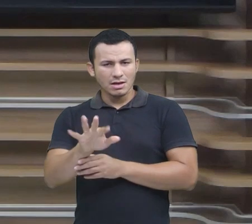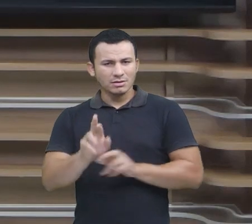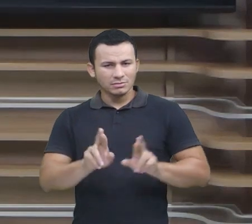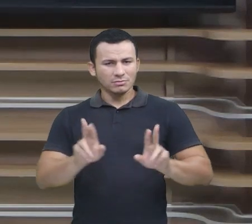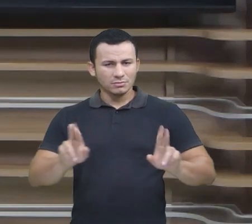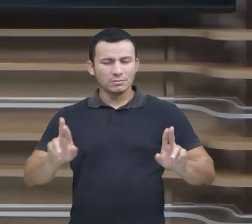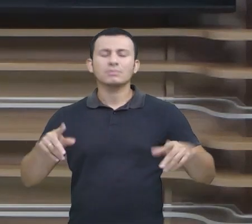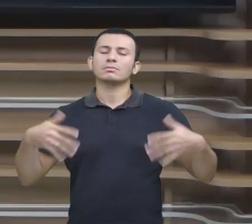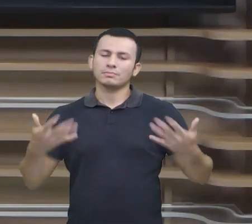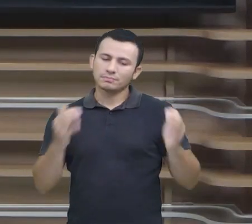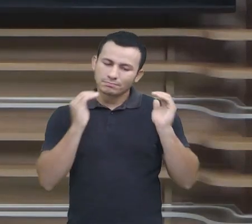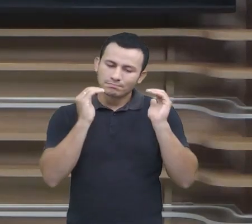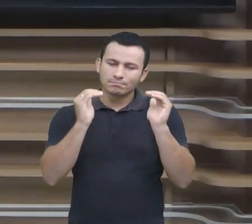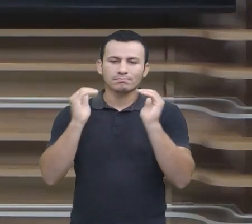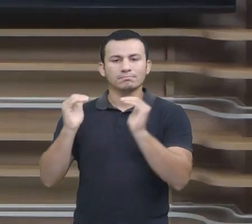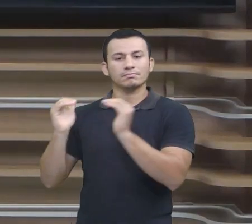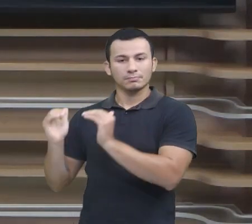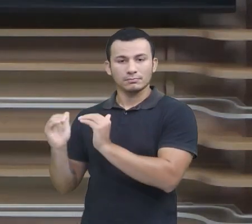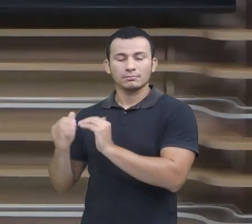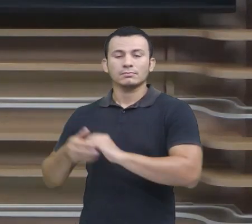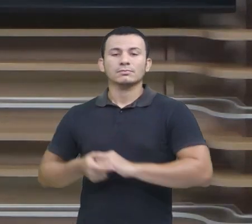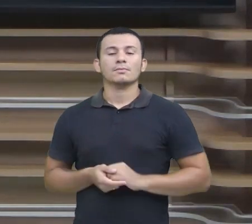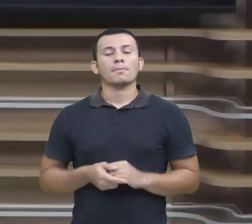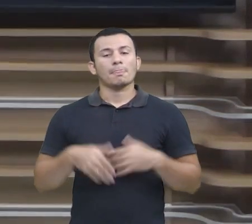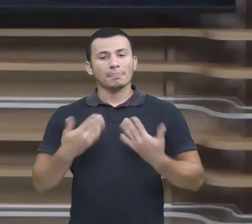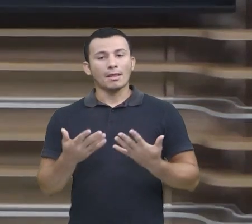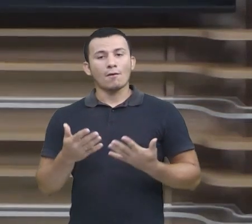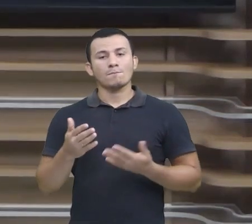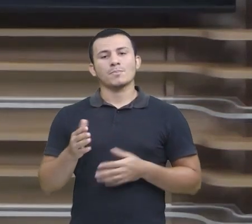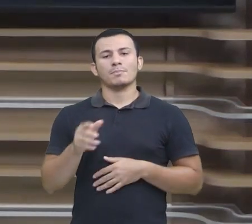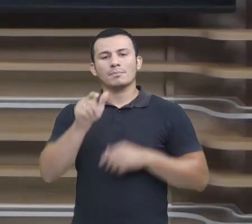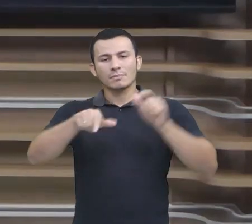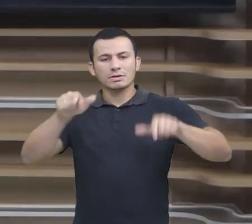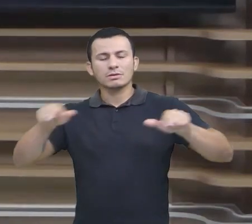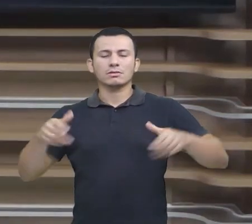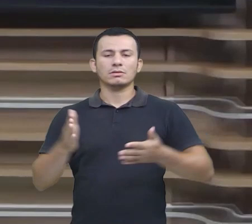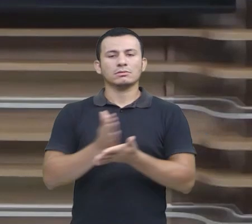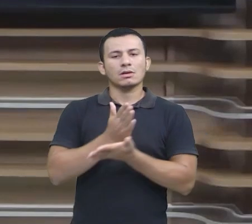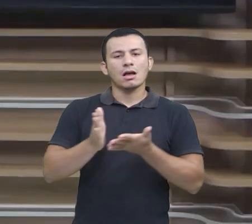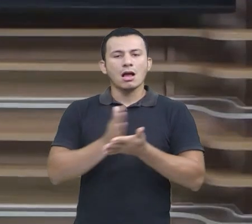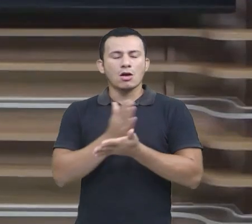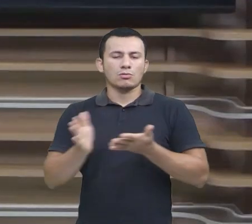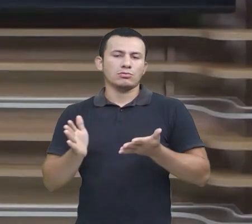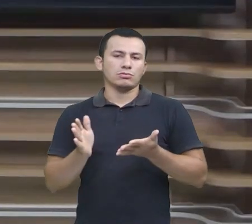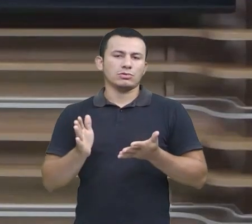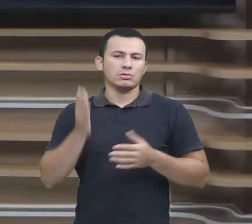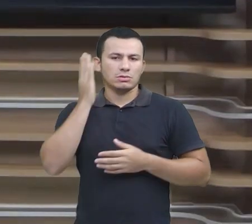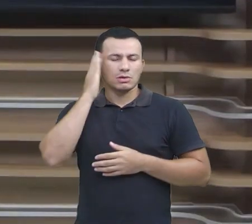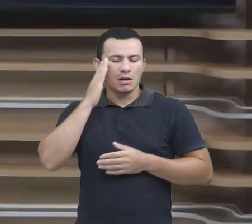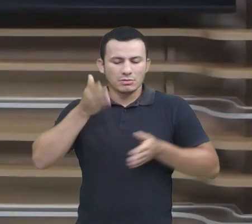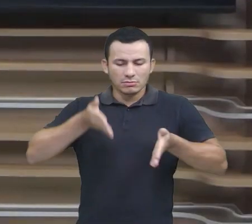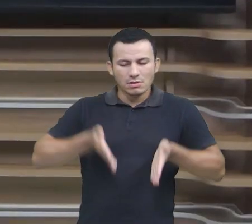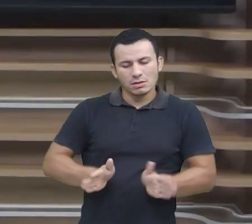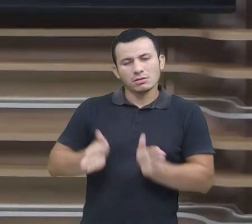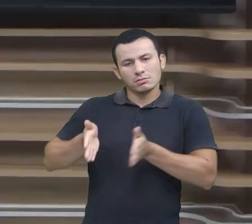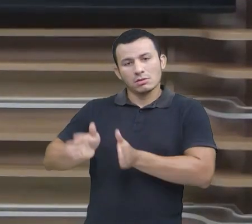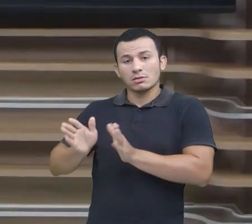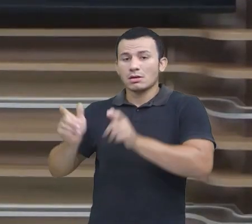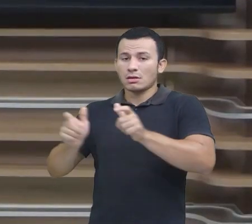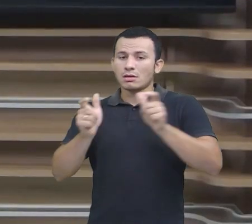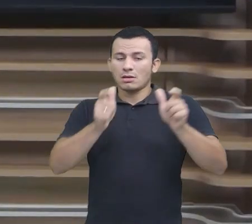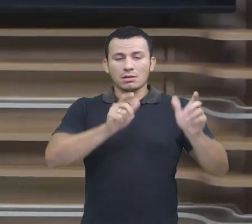crianças. Todos nós, alguns de nós, nascemos de diferentes lugares. Isso,